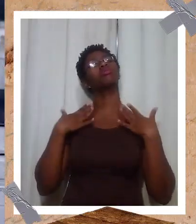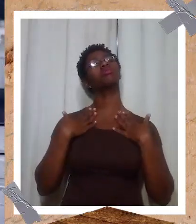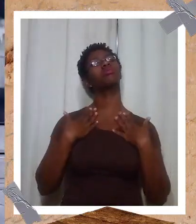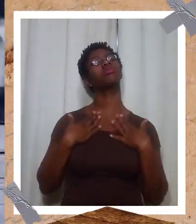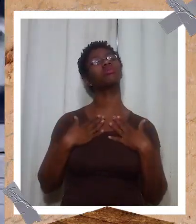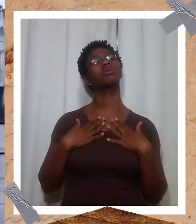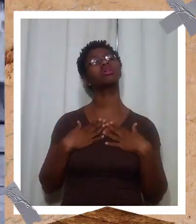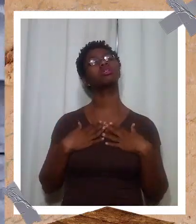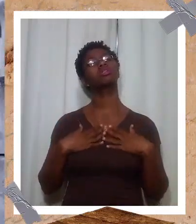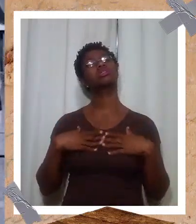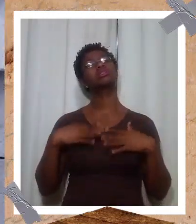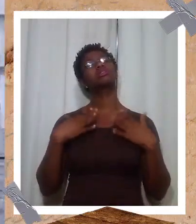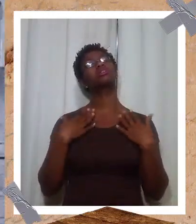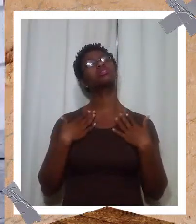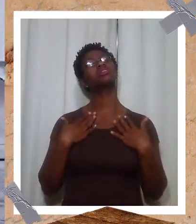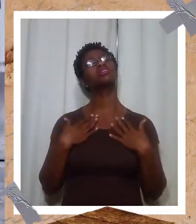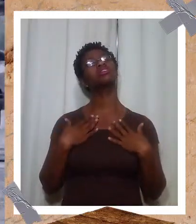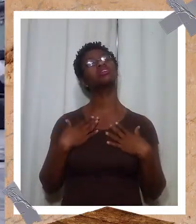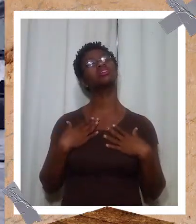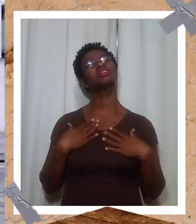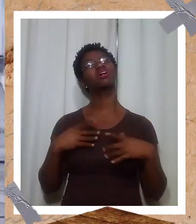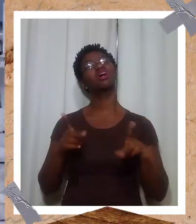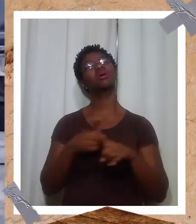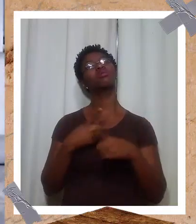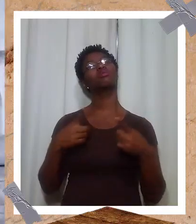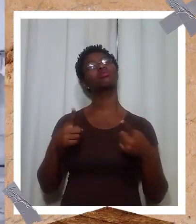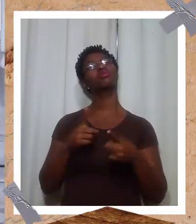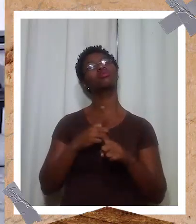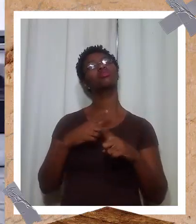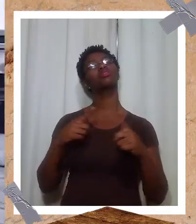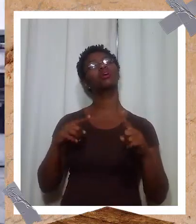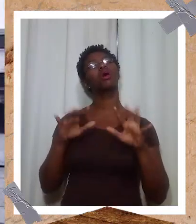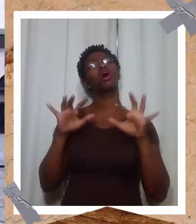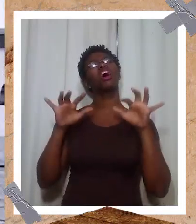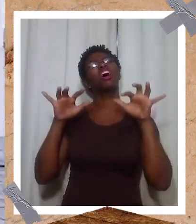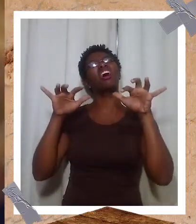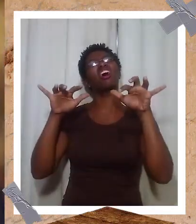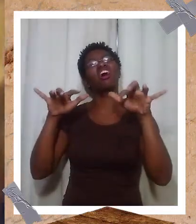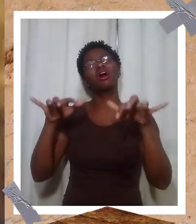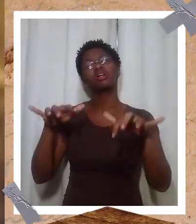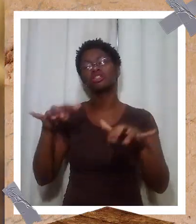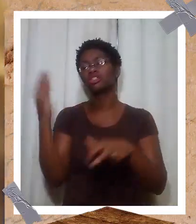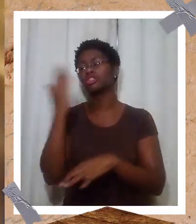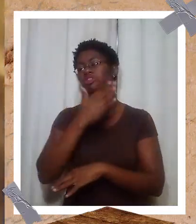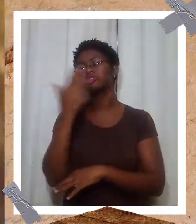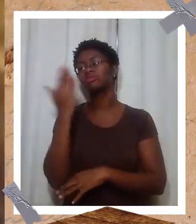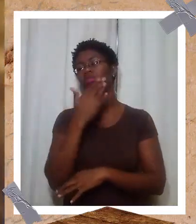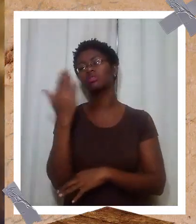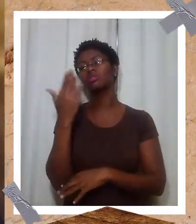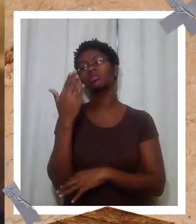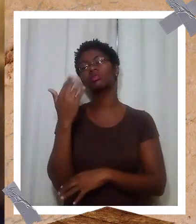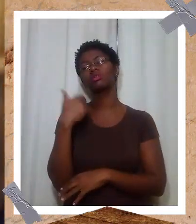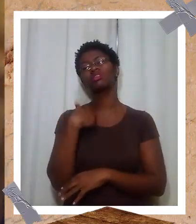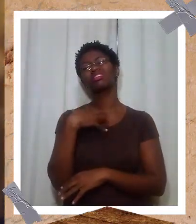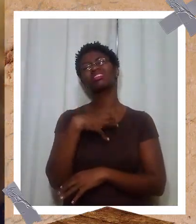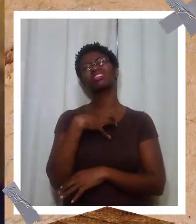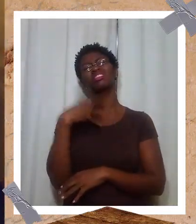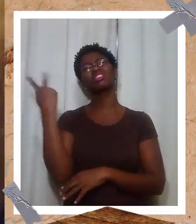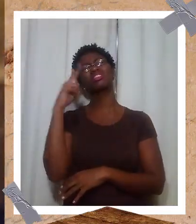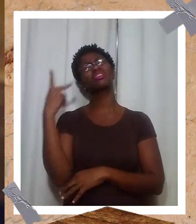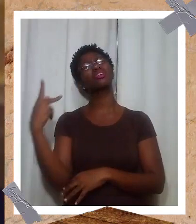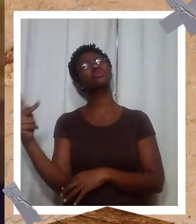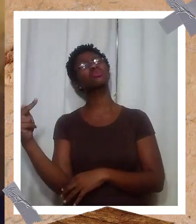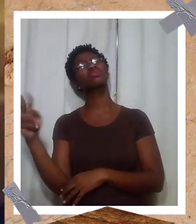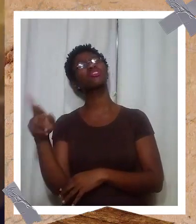relaxar. Tocava o monstro invisível do Rapa. Eu viajei com os ecos de tua história na minha.